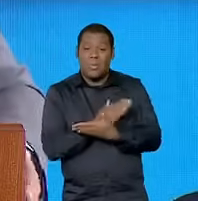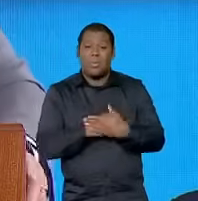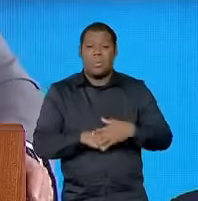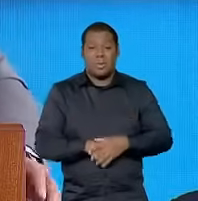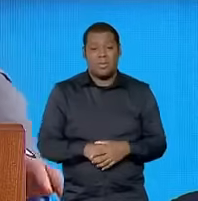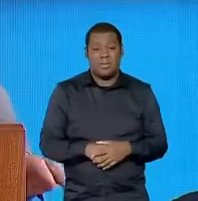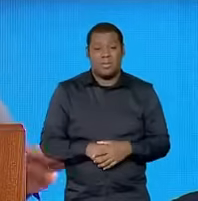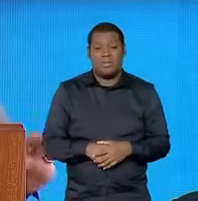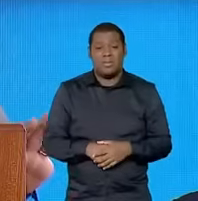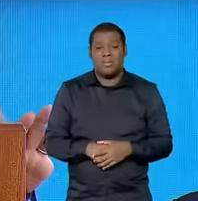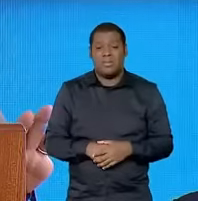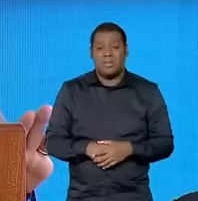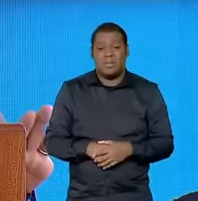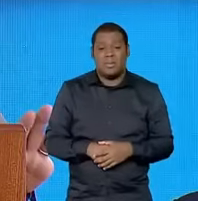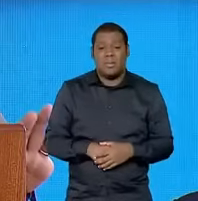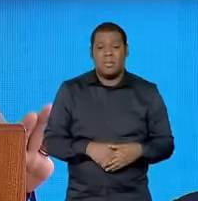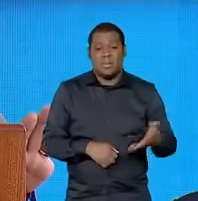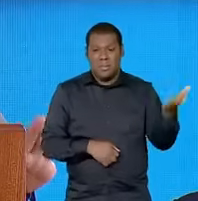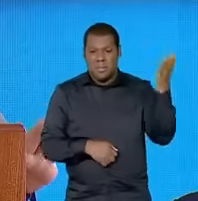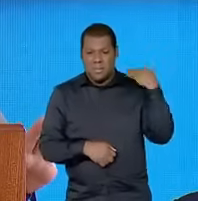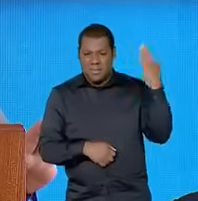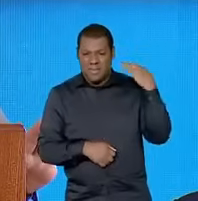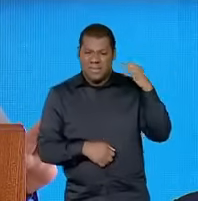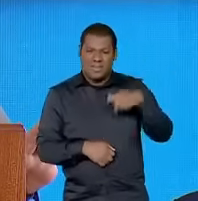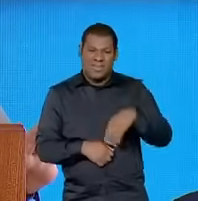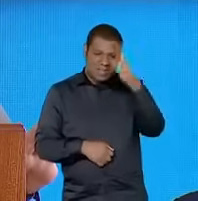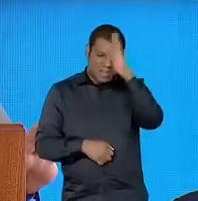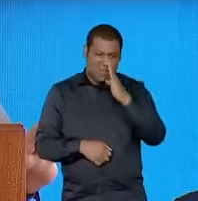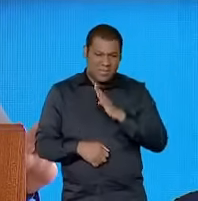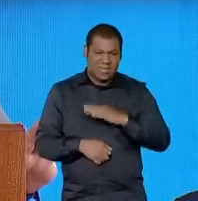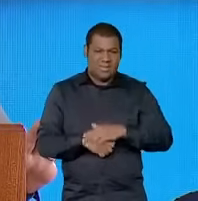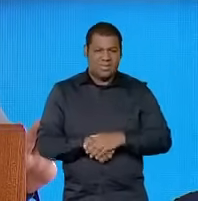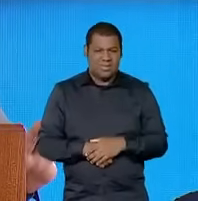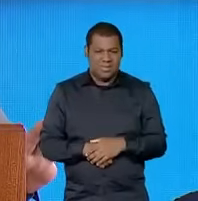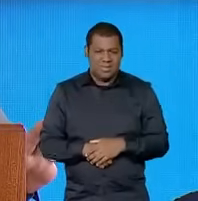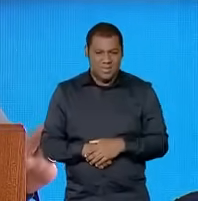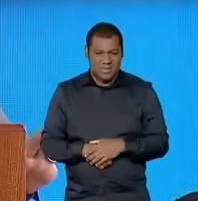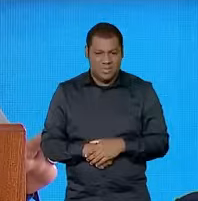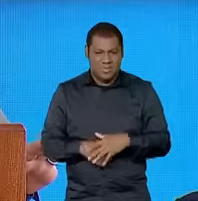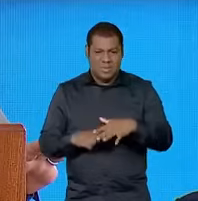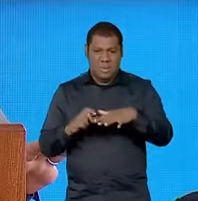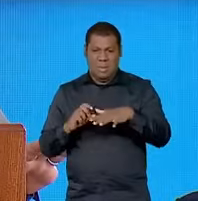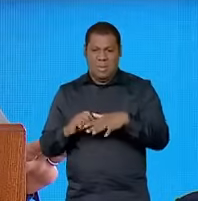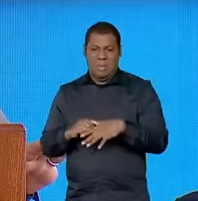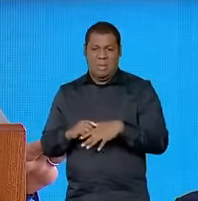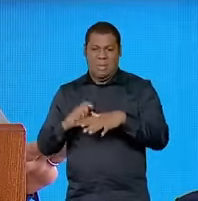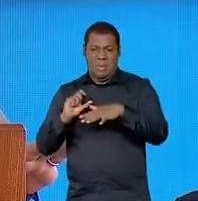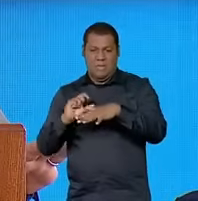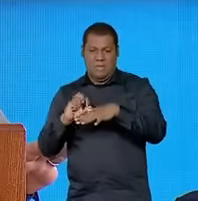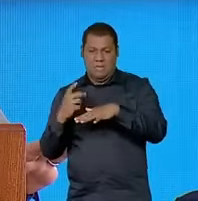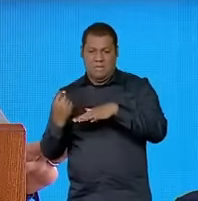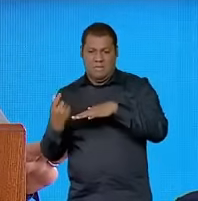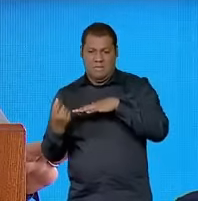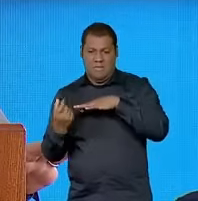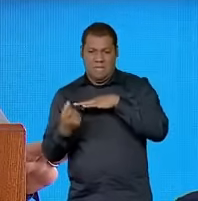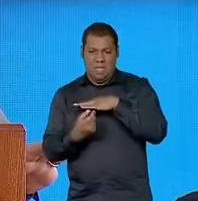sabem da mentira que foi contada nesse país da tal da Casa Verde Amarela.